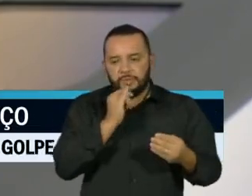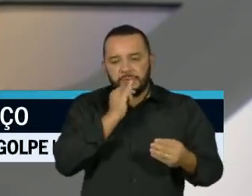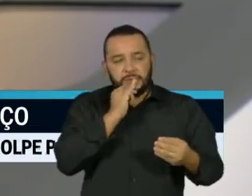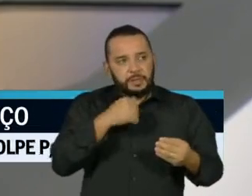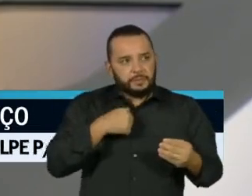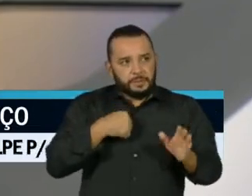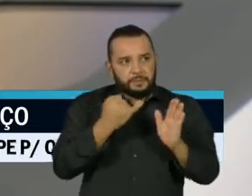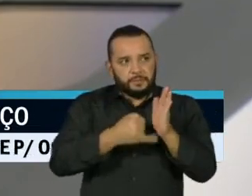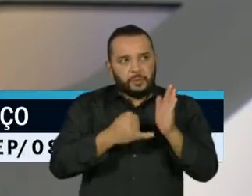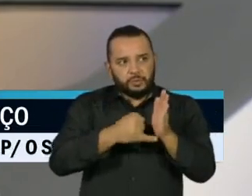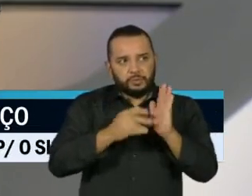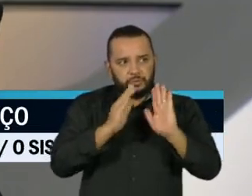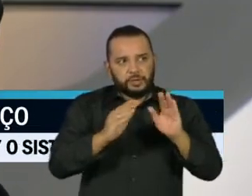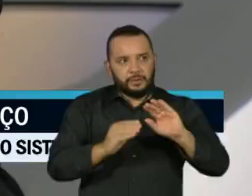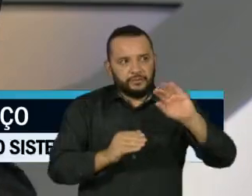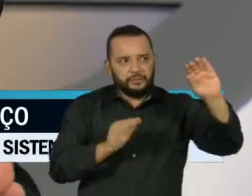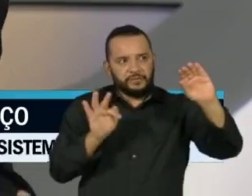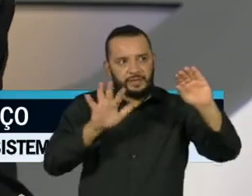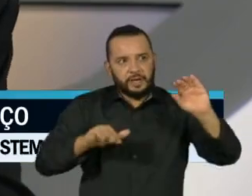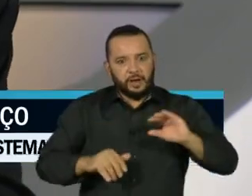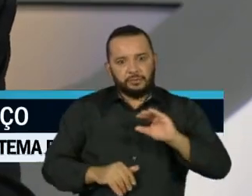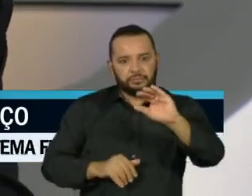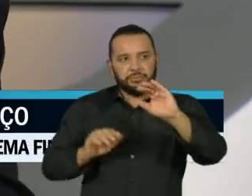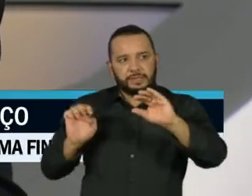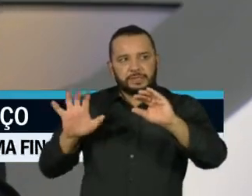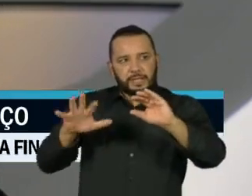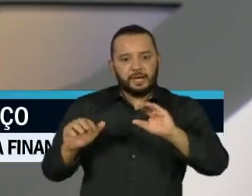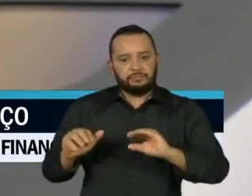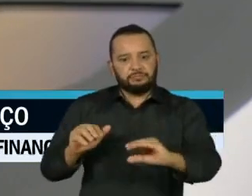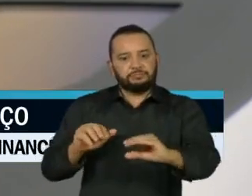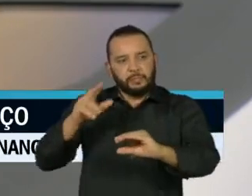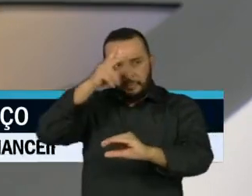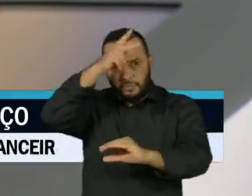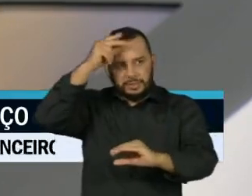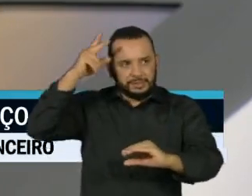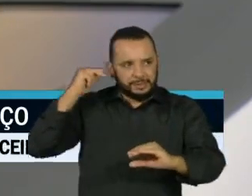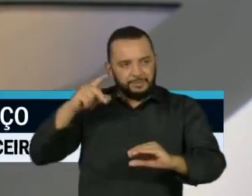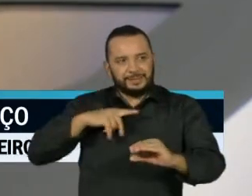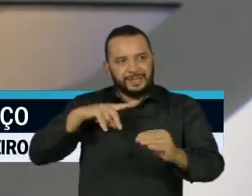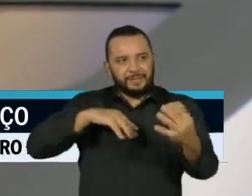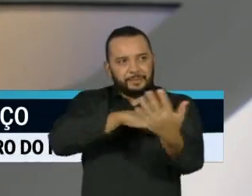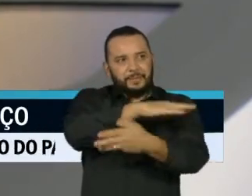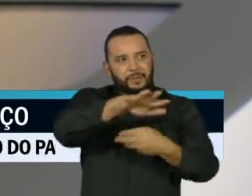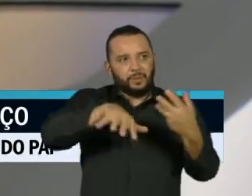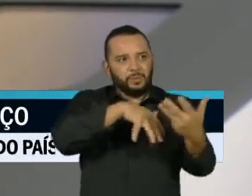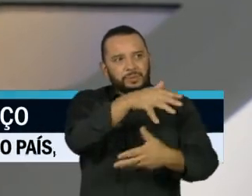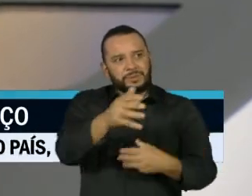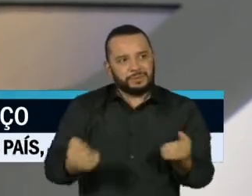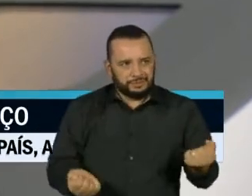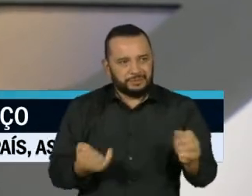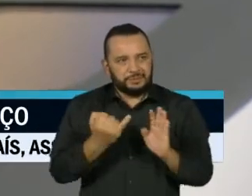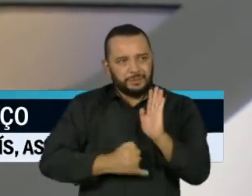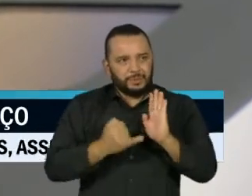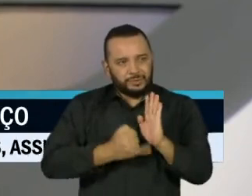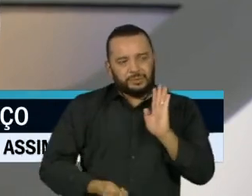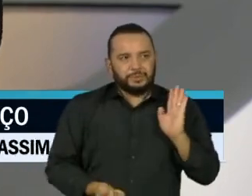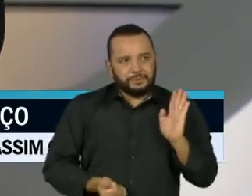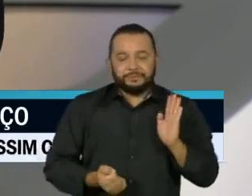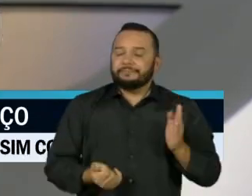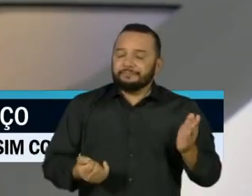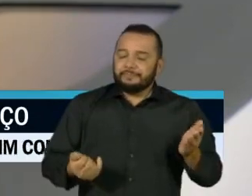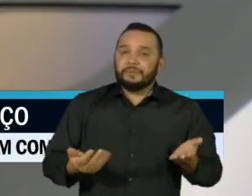entre Federação estados e municípios e um governo como o nosso que é